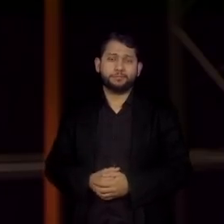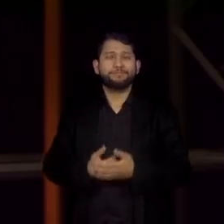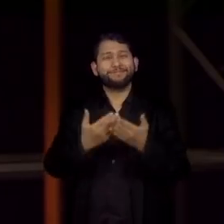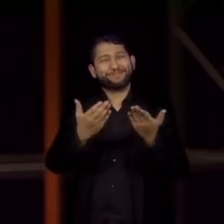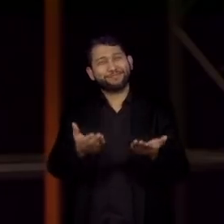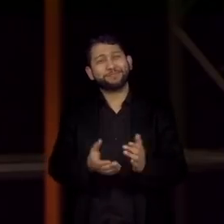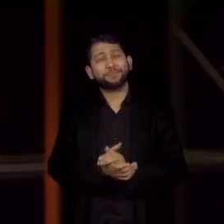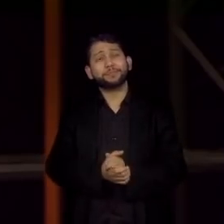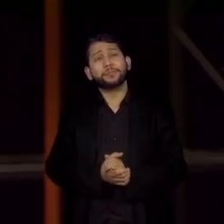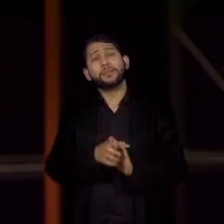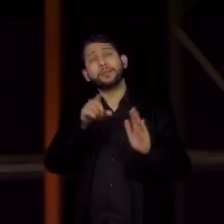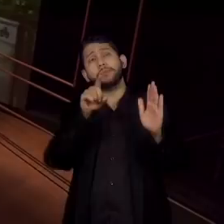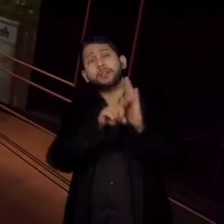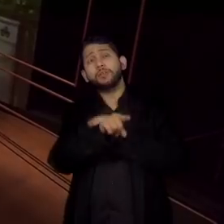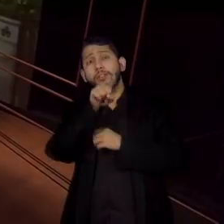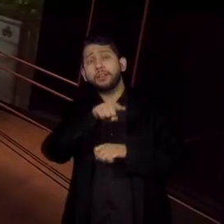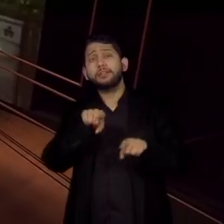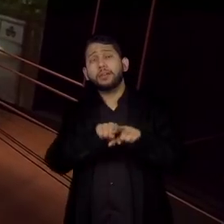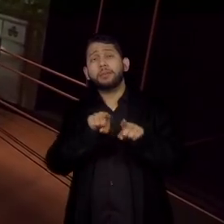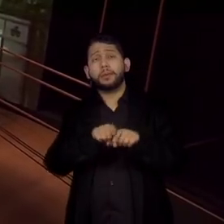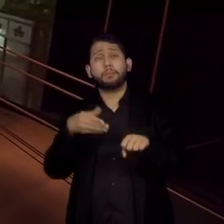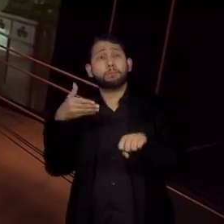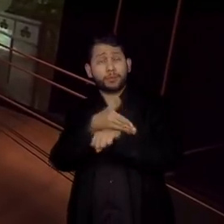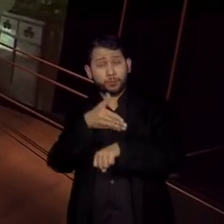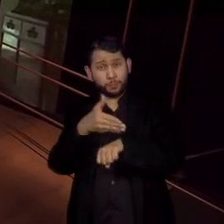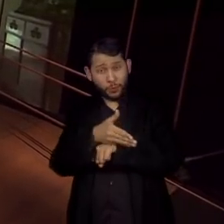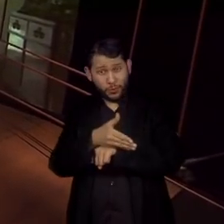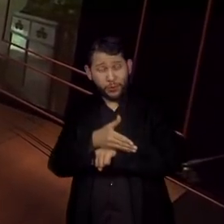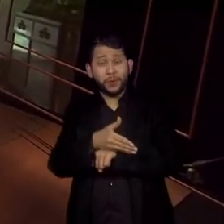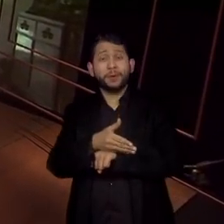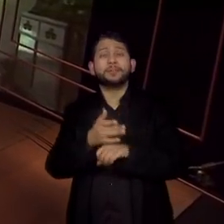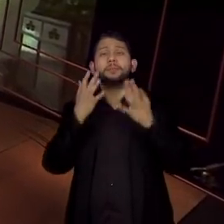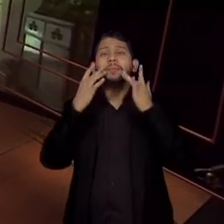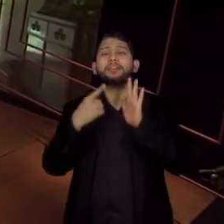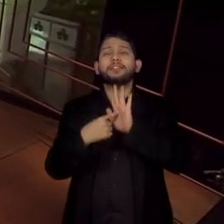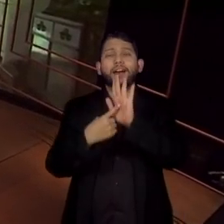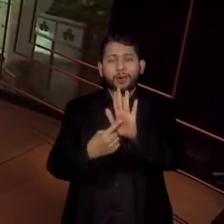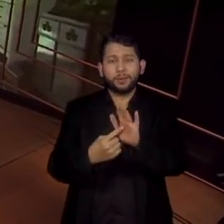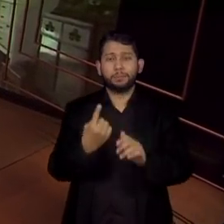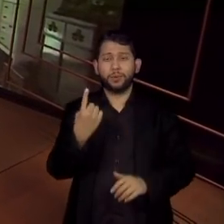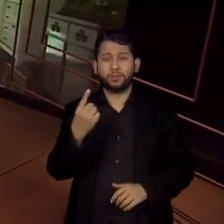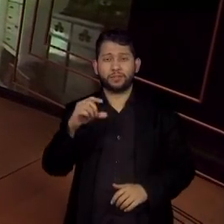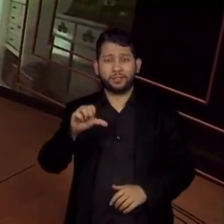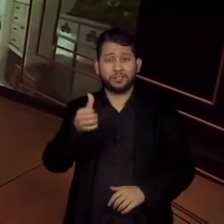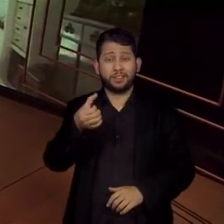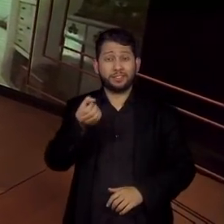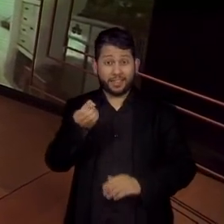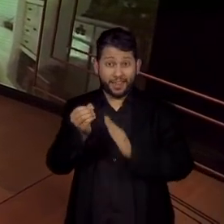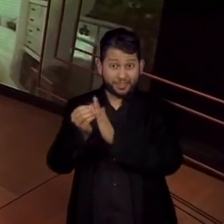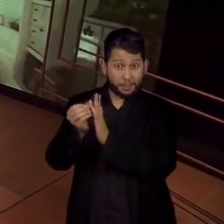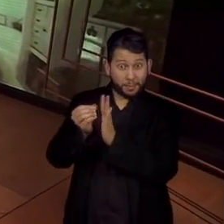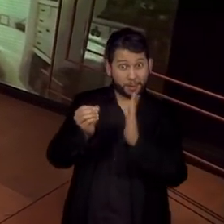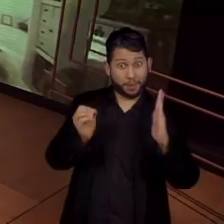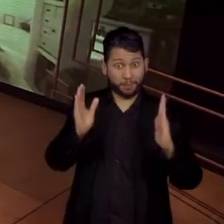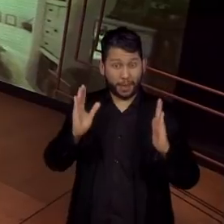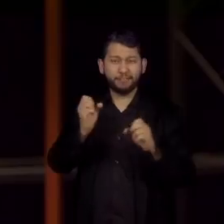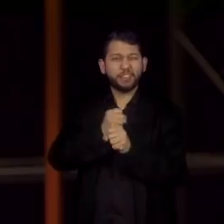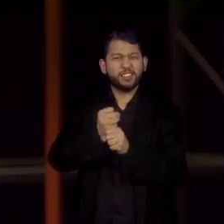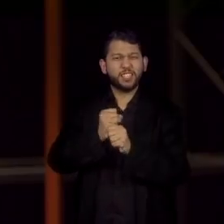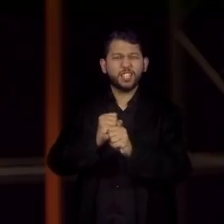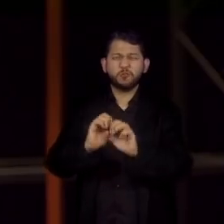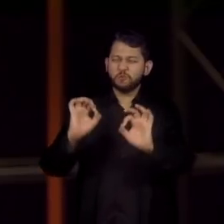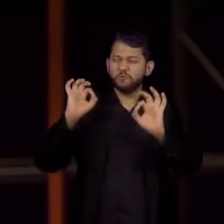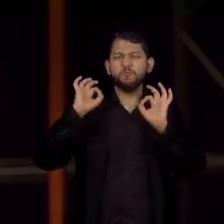Wanderleia, você participou do espetáculo 60, Década de Arromba, que era aí uma produção musical recheada de elementos daquela